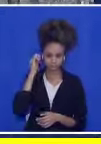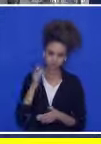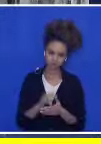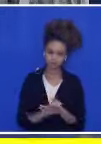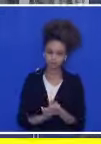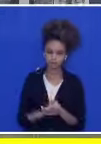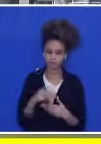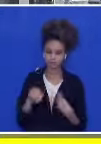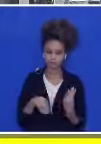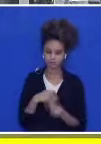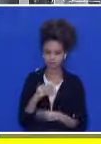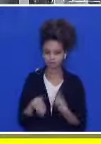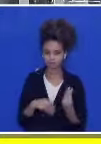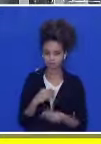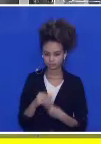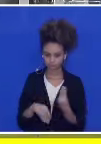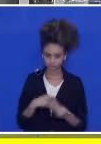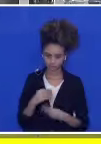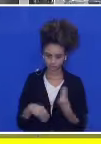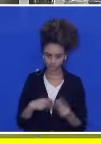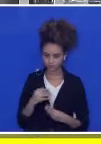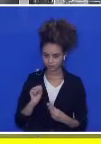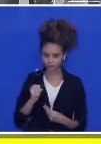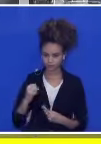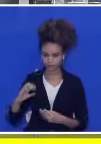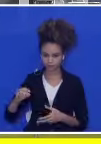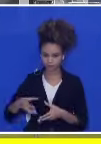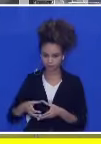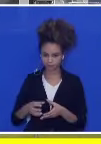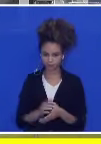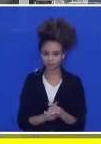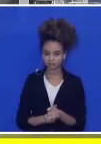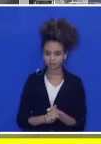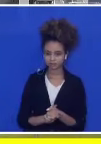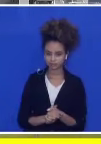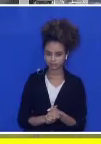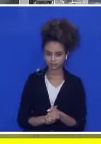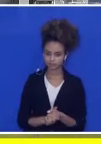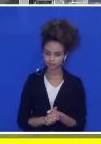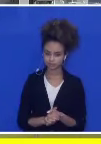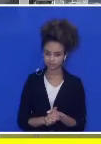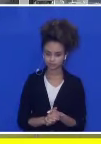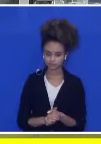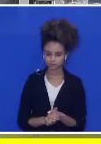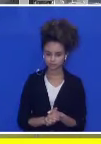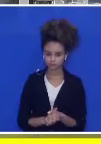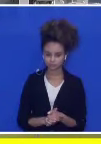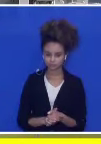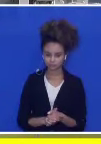Globo carregado. Embaralhando 80 bolas numeradas de 01 a 80.